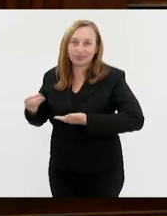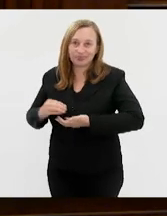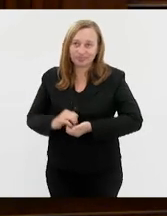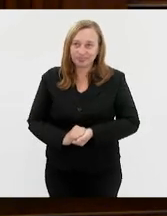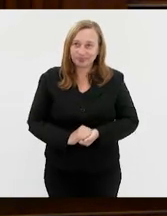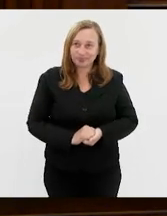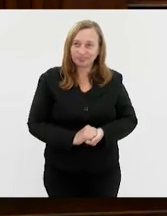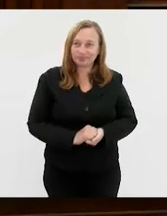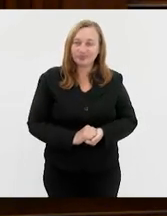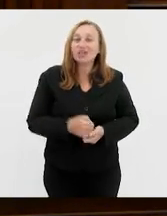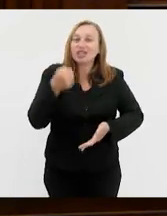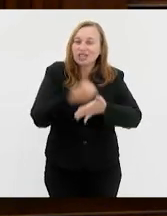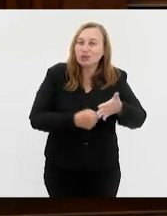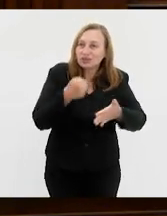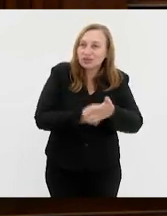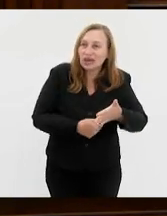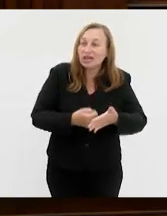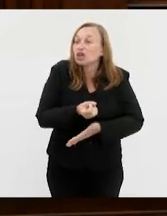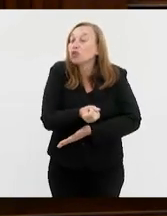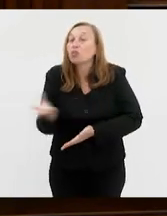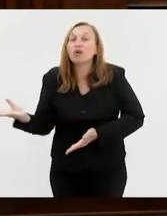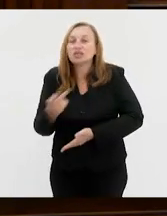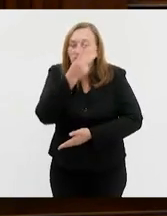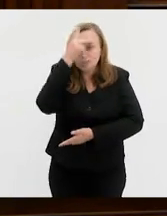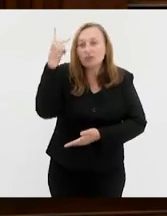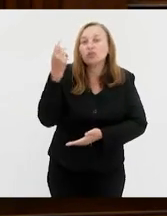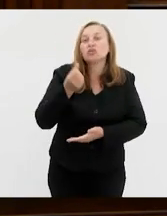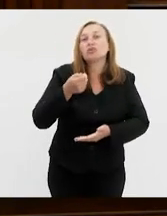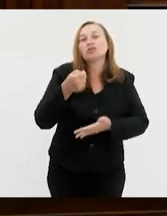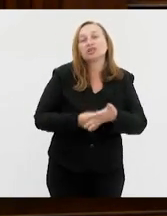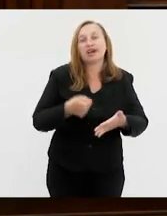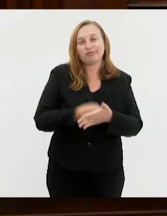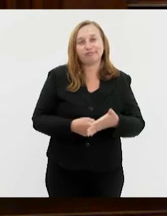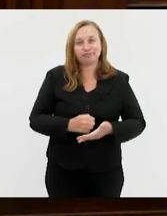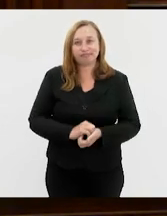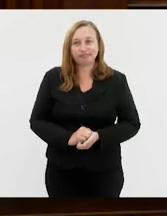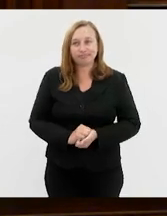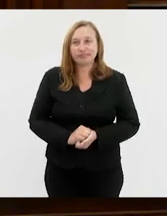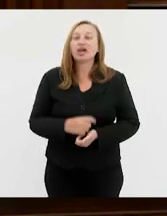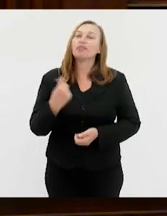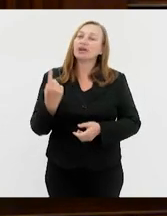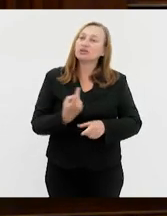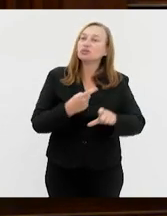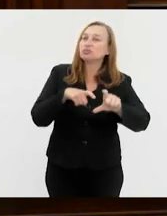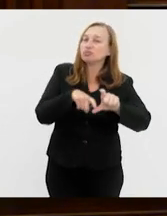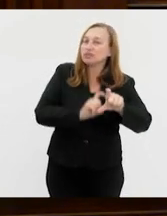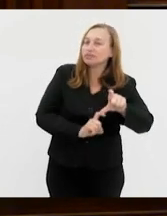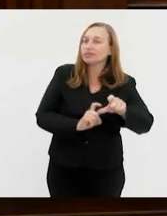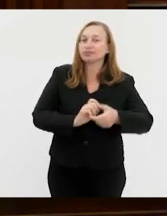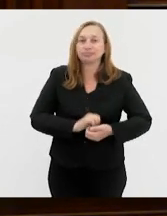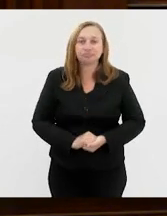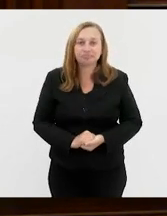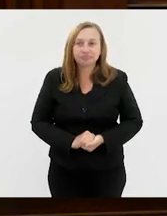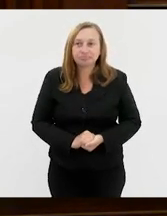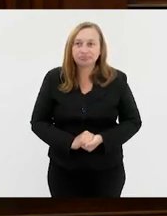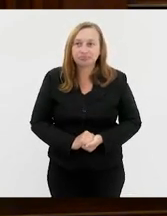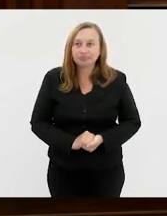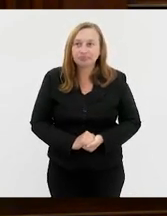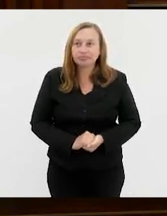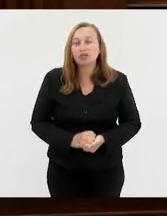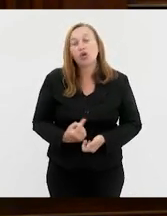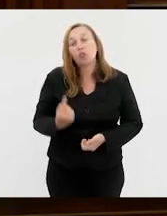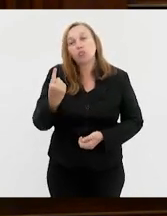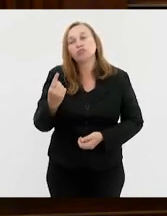que lutaram por ela, que quantas pessoas lutaram pela nossa emancipação. Um já se